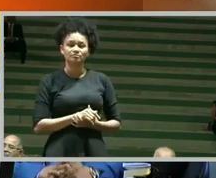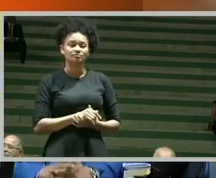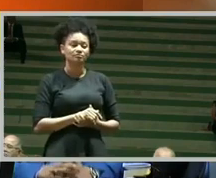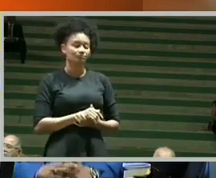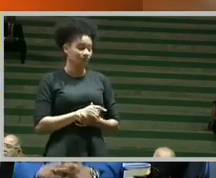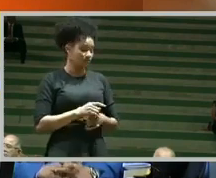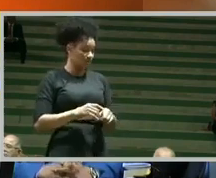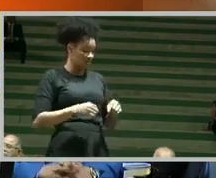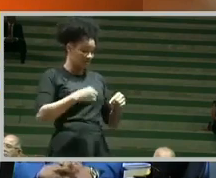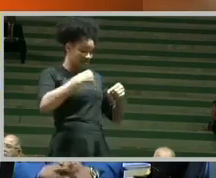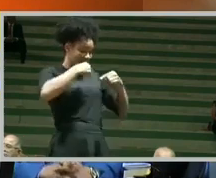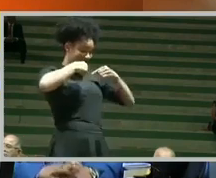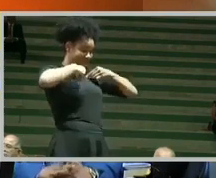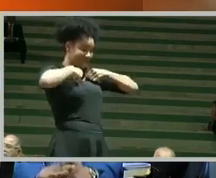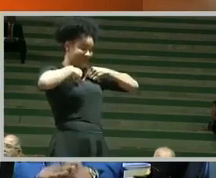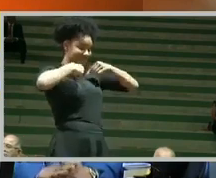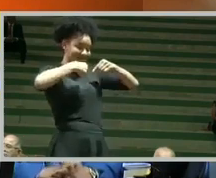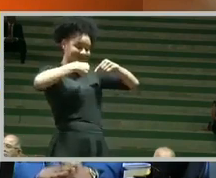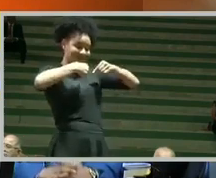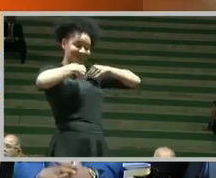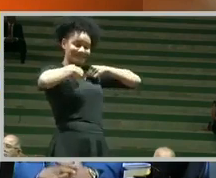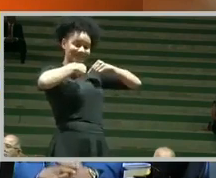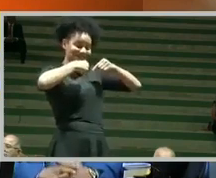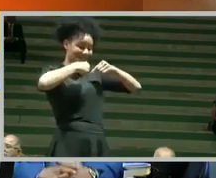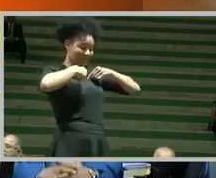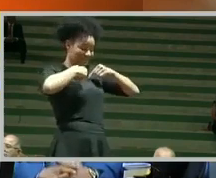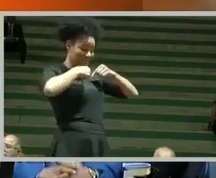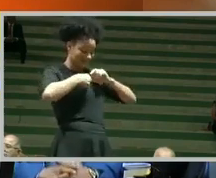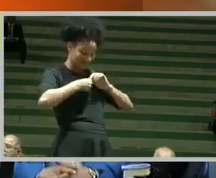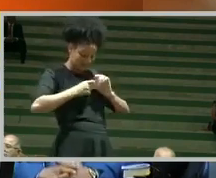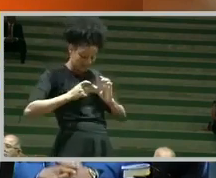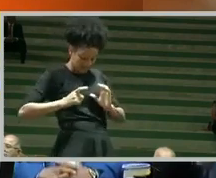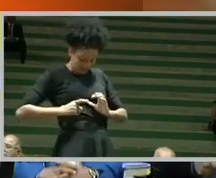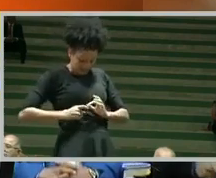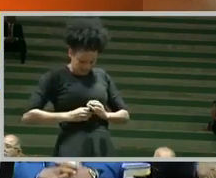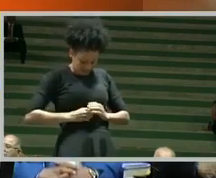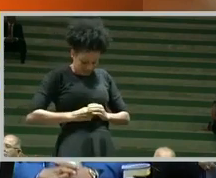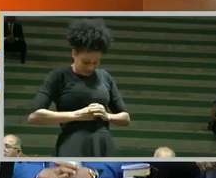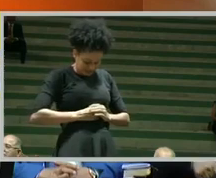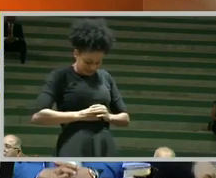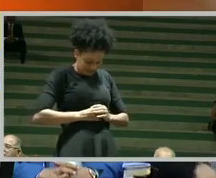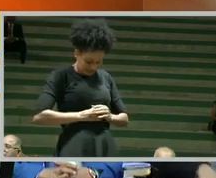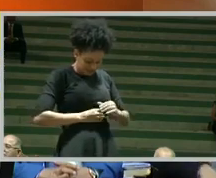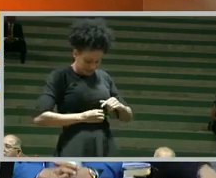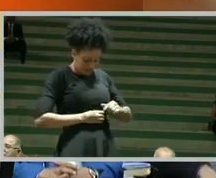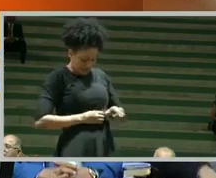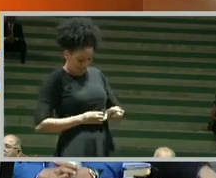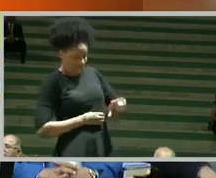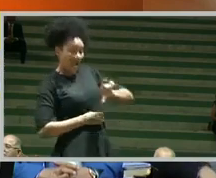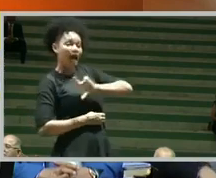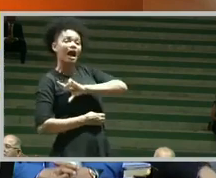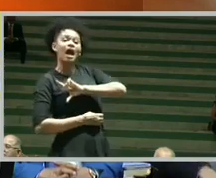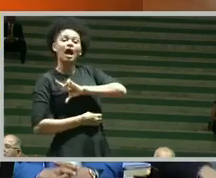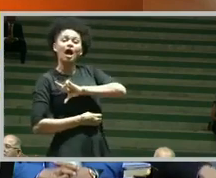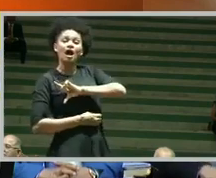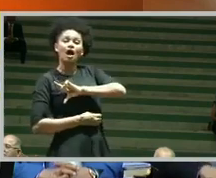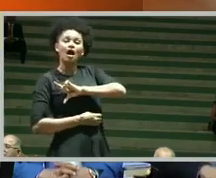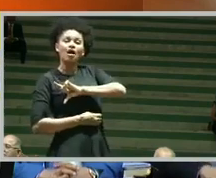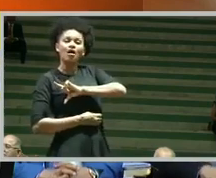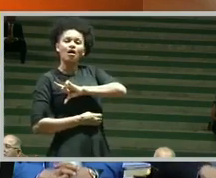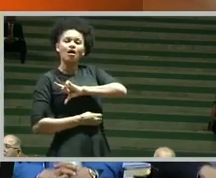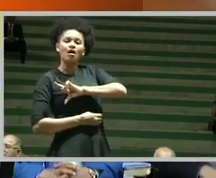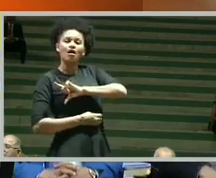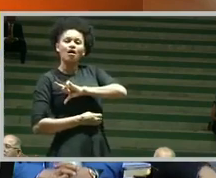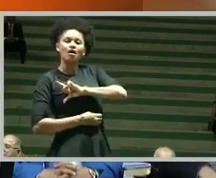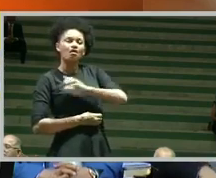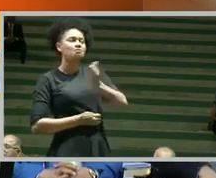que eu te formasse. Pera lá, pera lá, pera